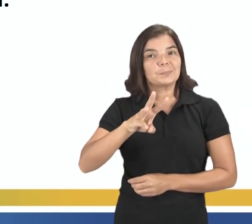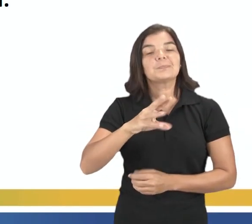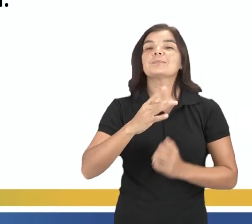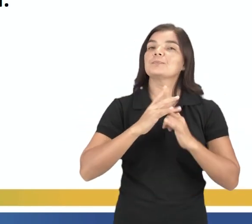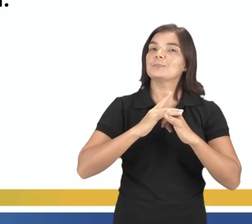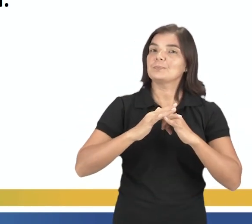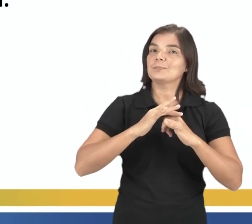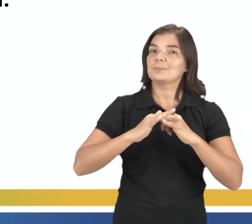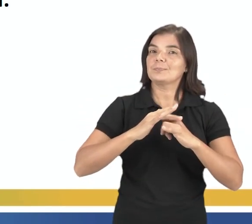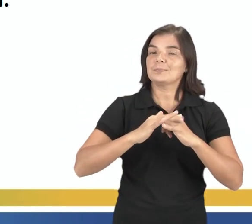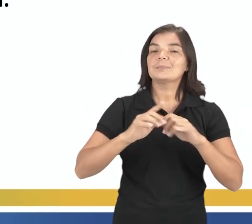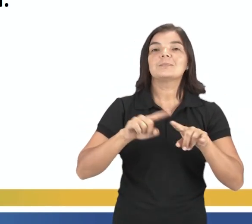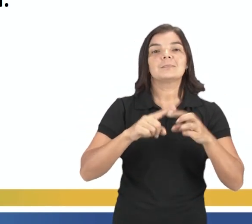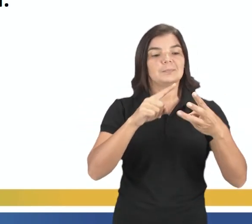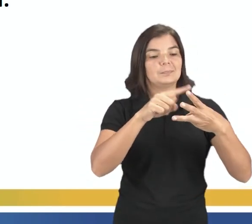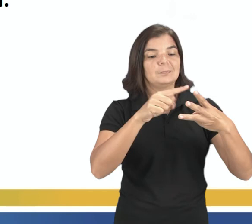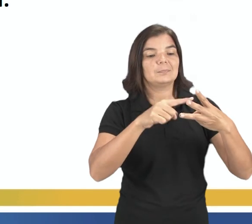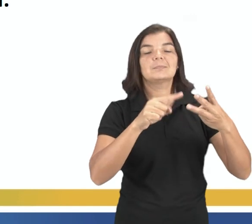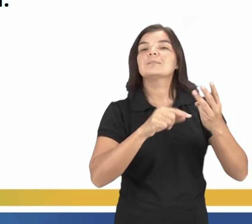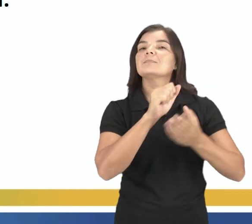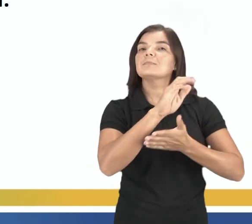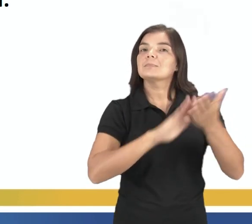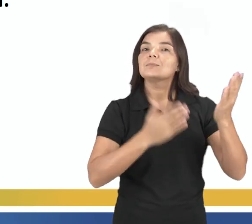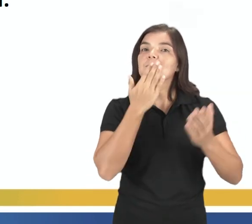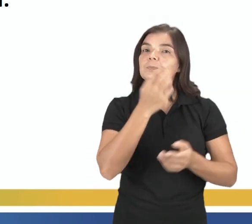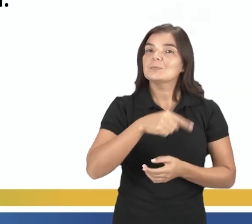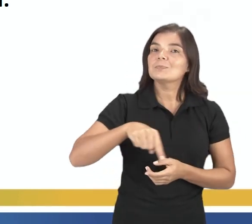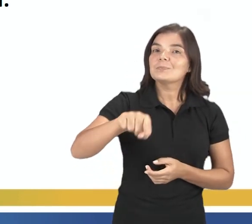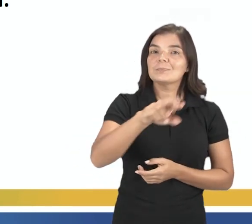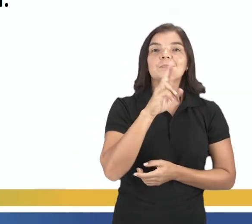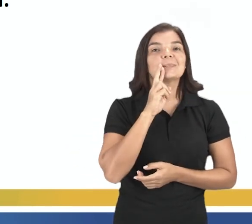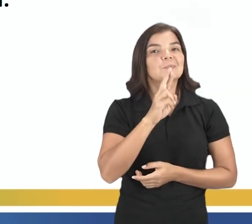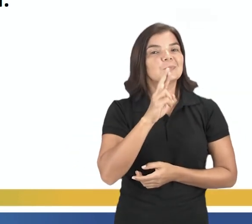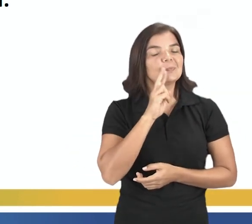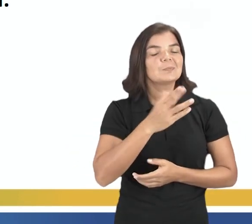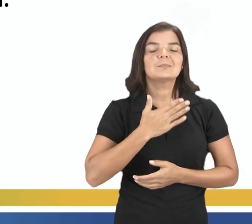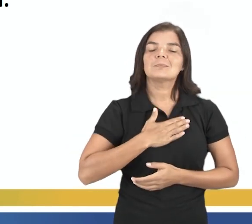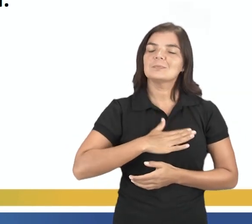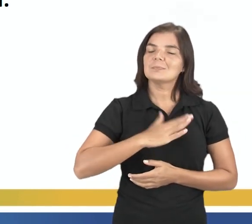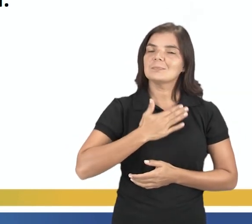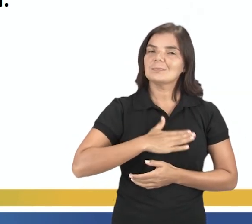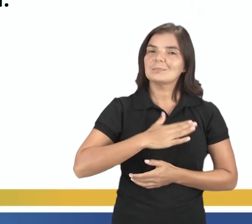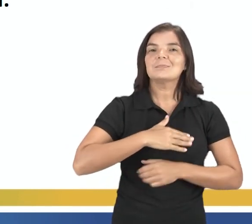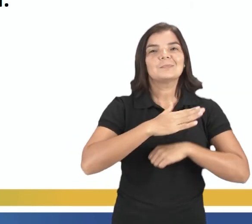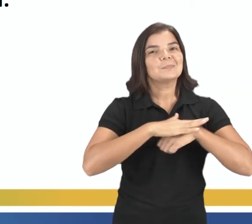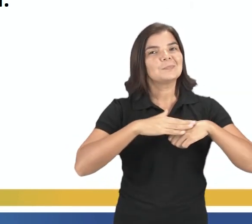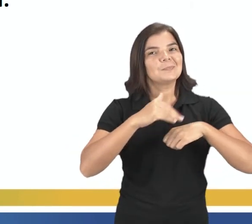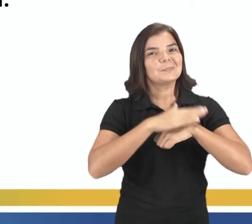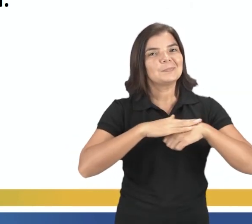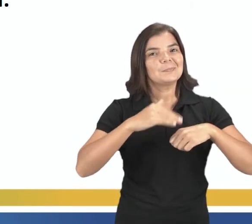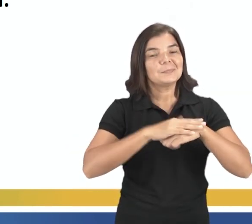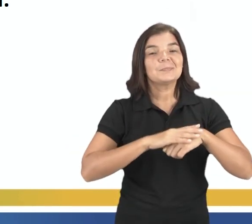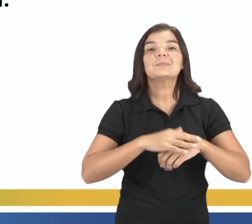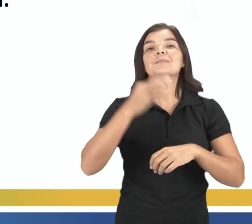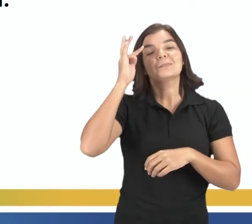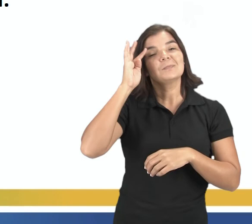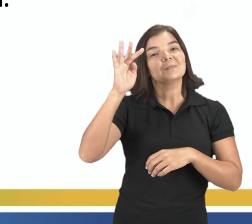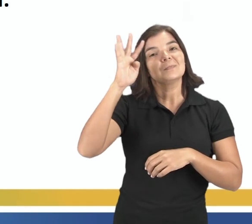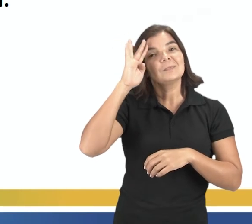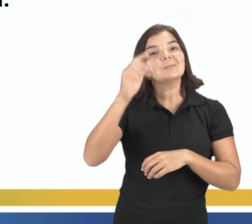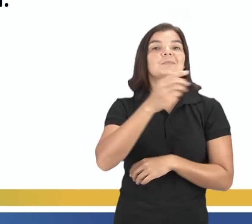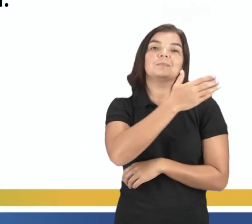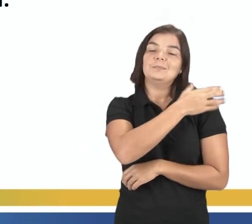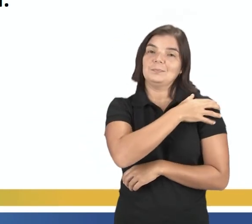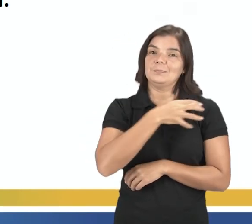YouTube. Então, tem 3 atividades que eu pediria que vocês fizessem com delicadeza e carinho. Então, conforme a teoria de